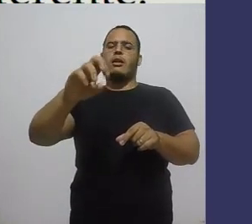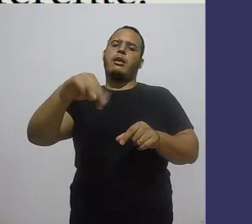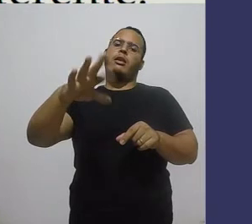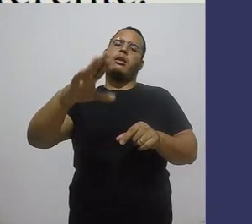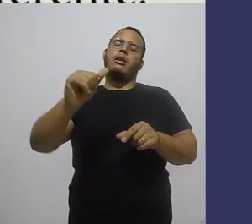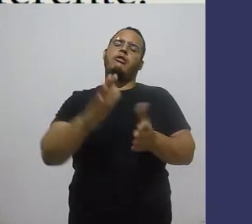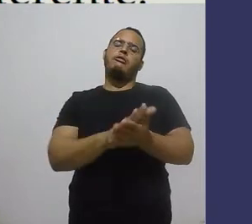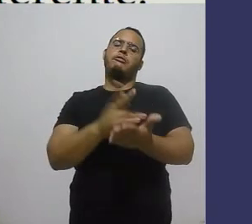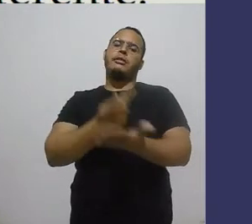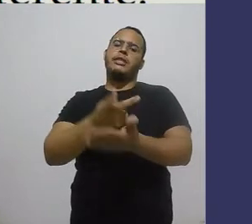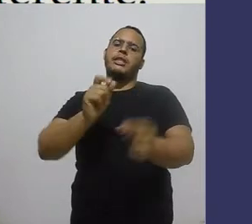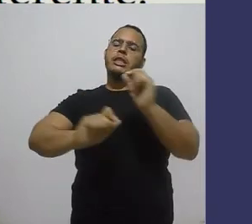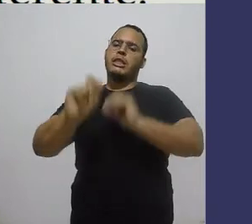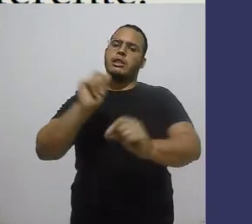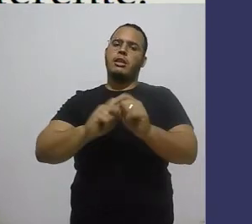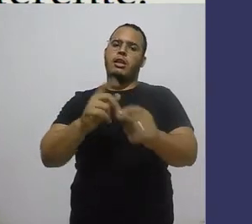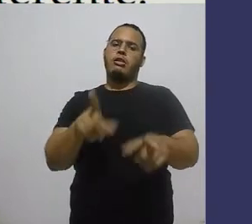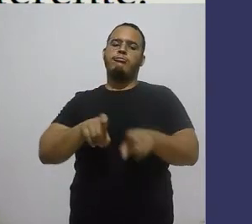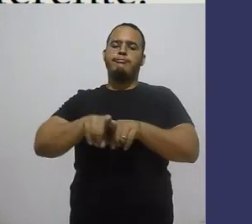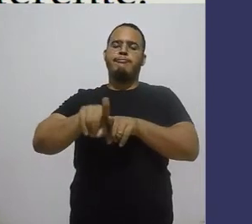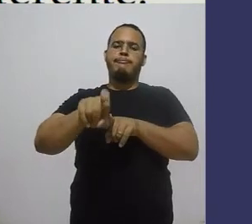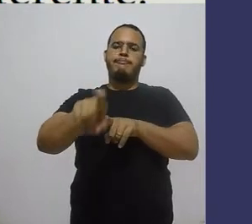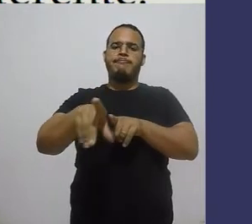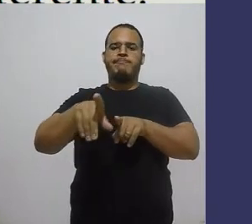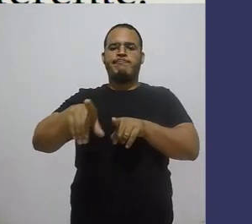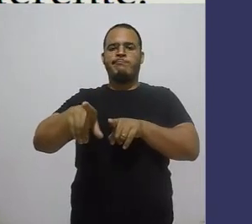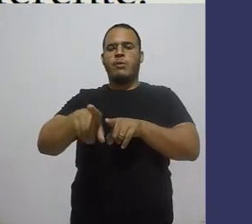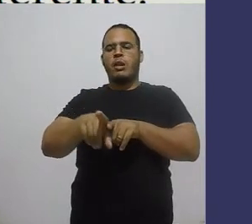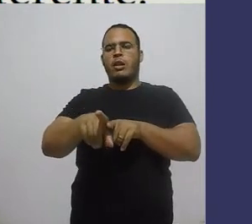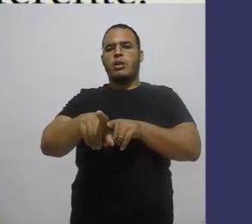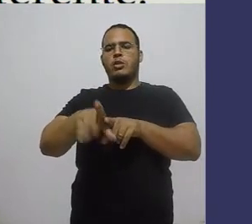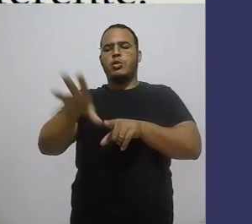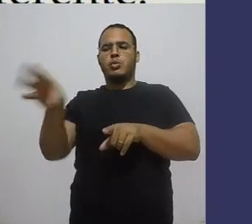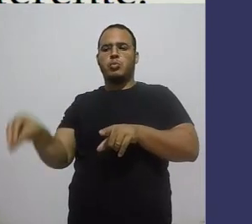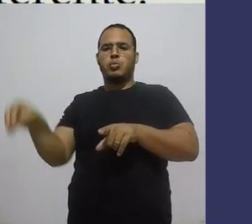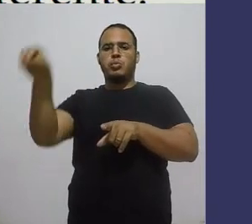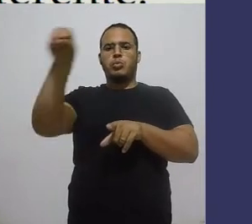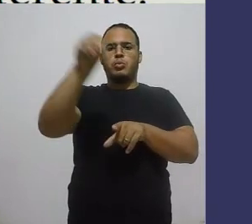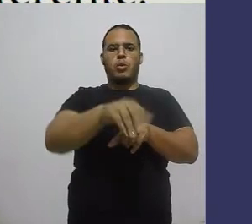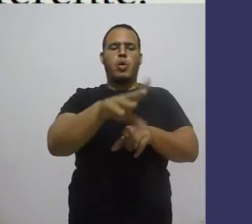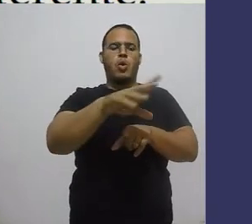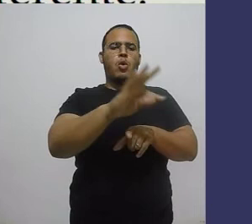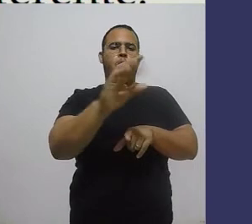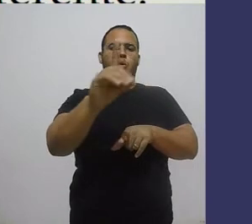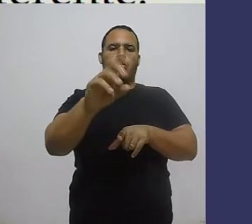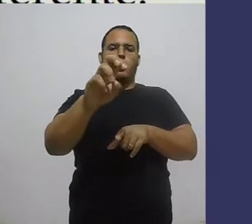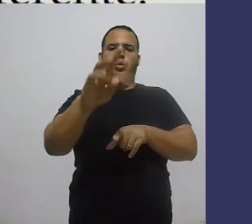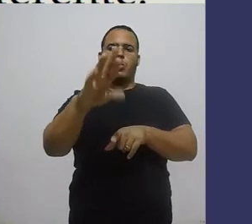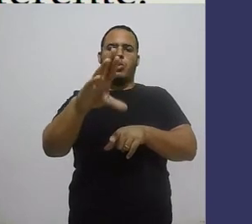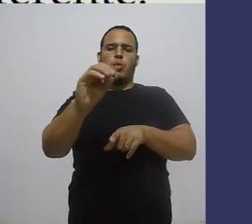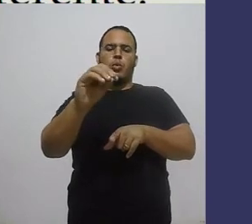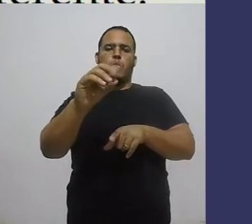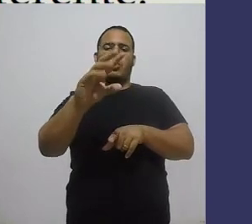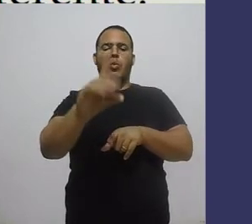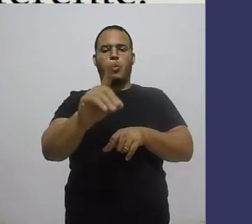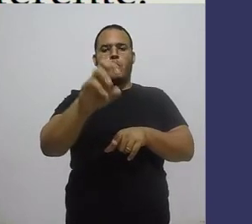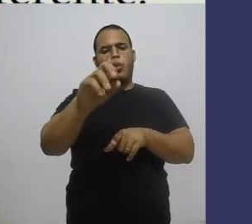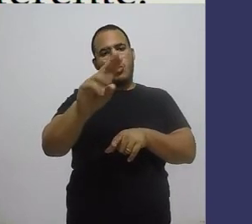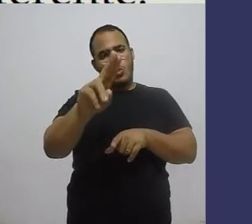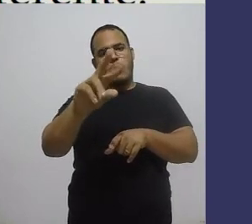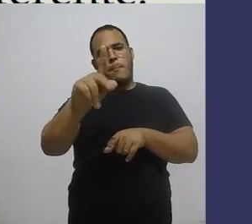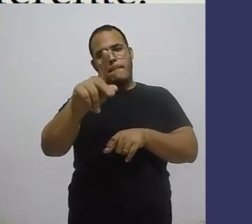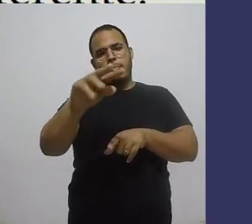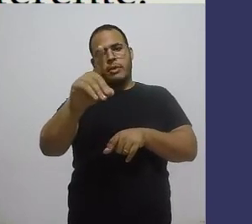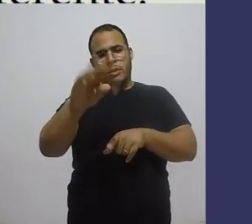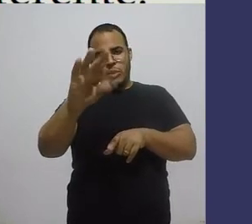desse sêmen, os espermatozoides eles seguem do epidídimo para o ducto deferente. Esse ducto, né, a gente vai dizer